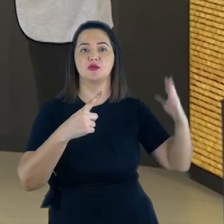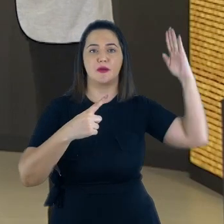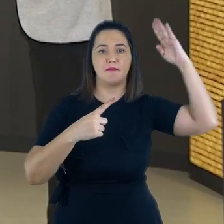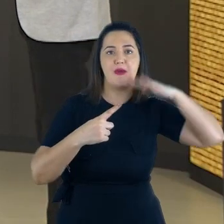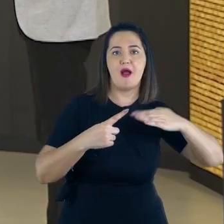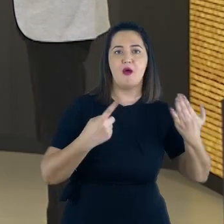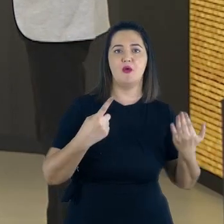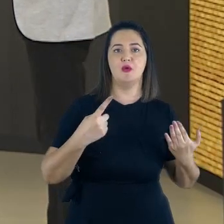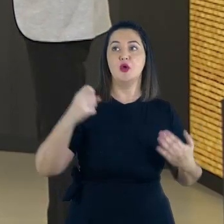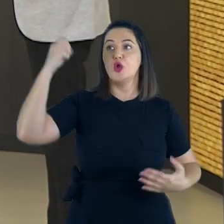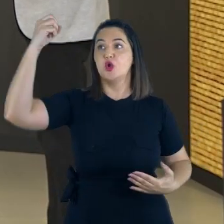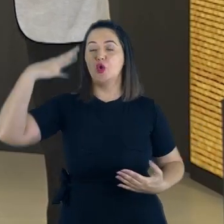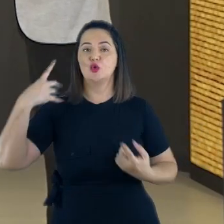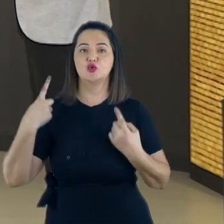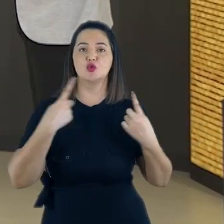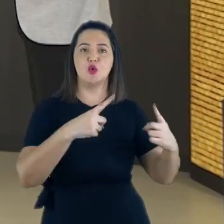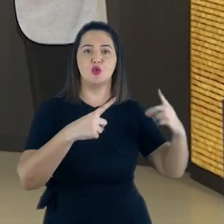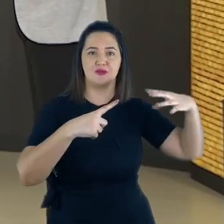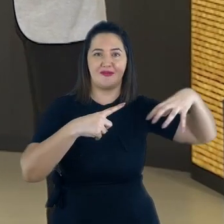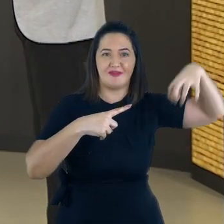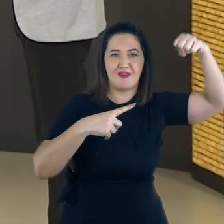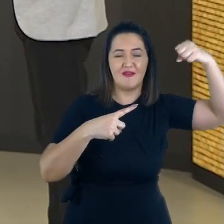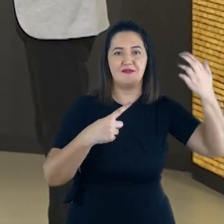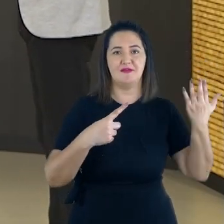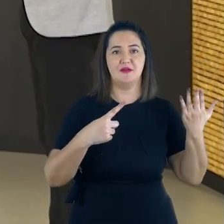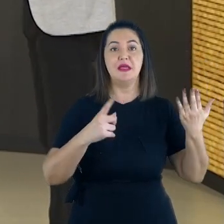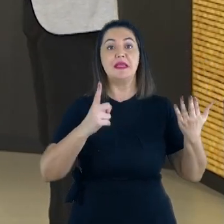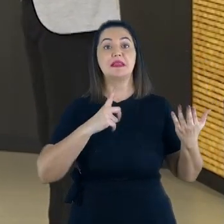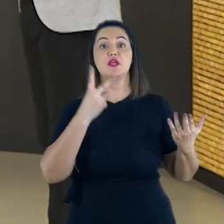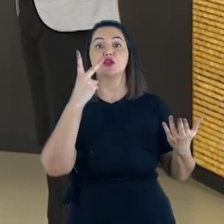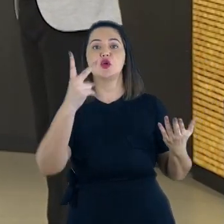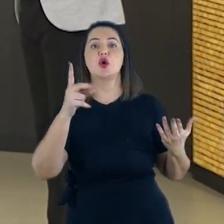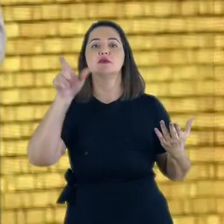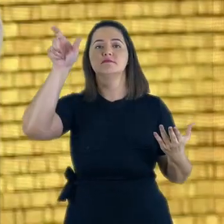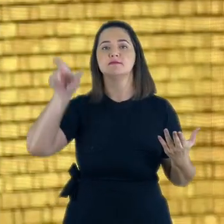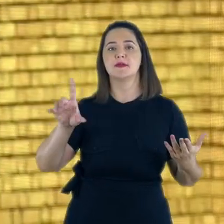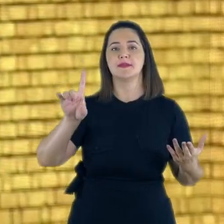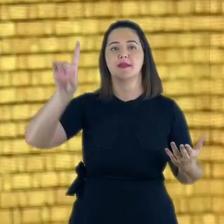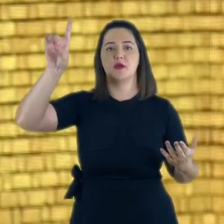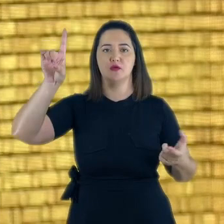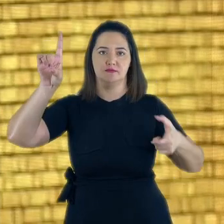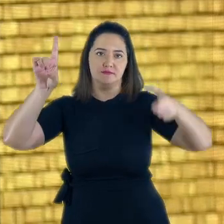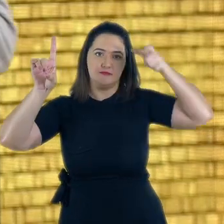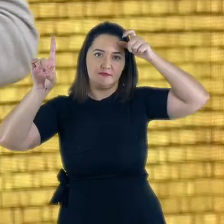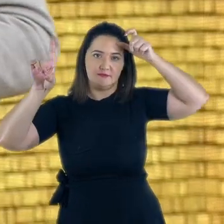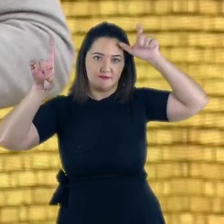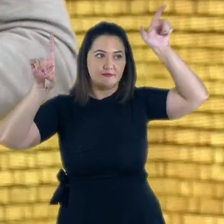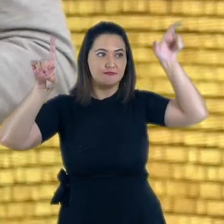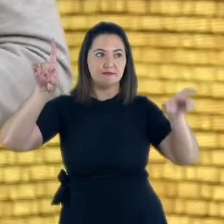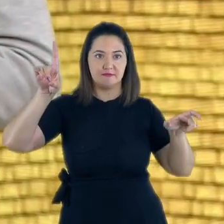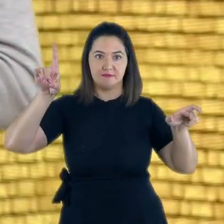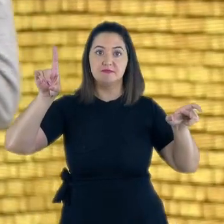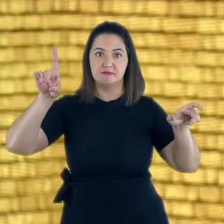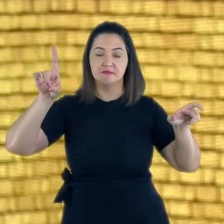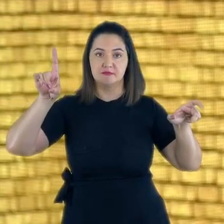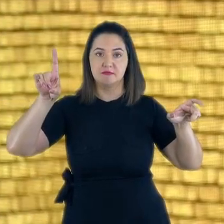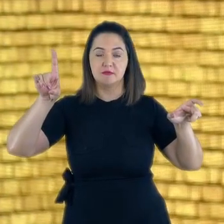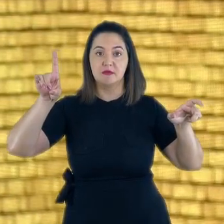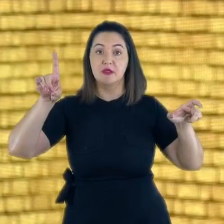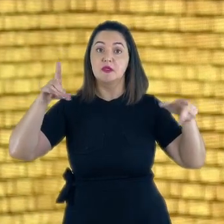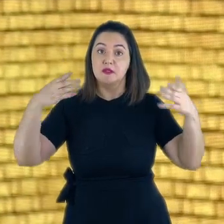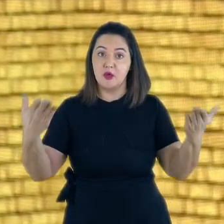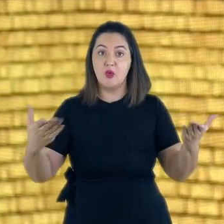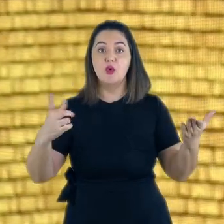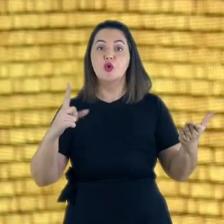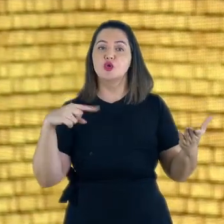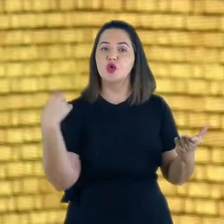apocalípticos apresentam duas forças personificadas no universo, Deus e Satanás. Além disso, nós temos